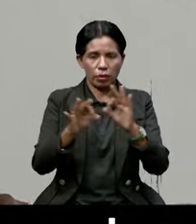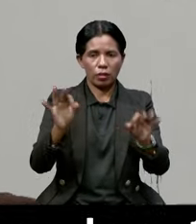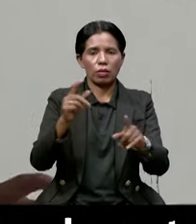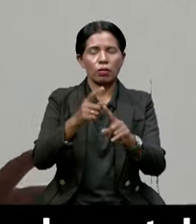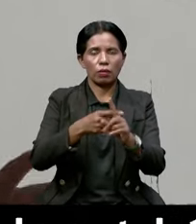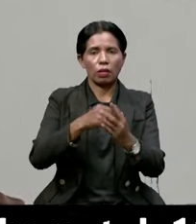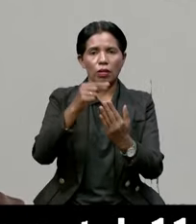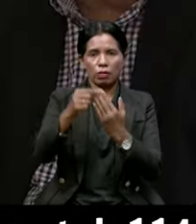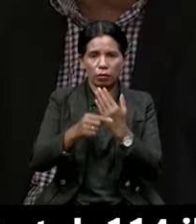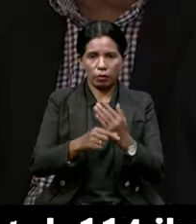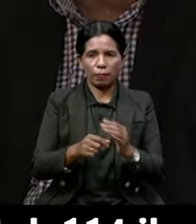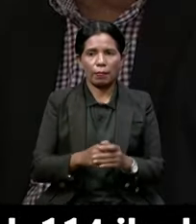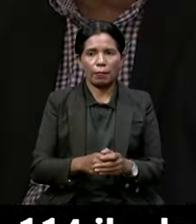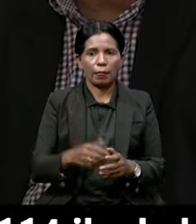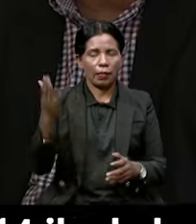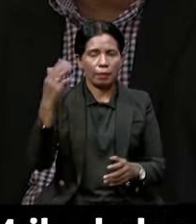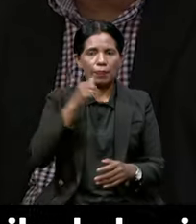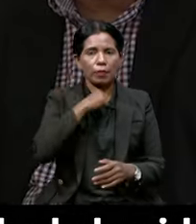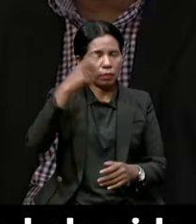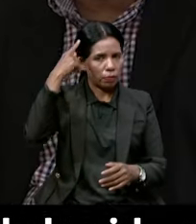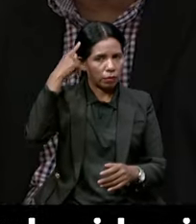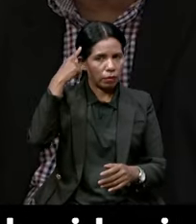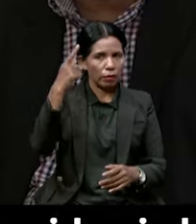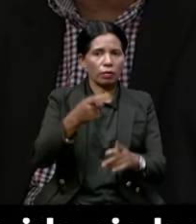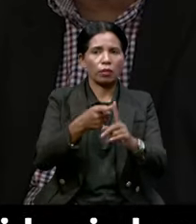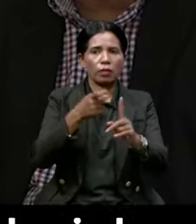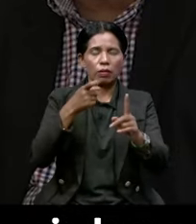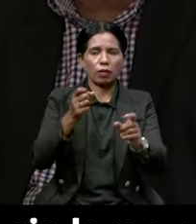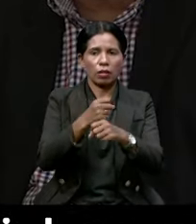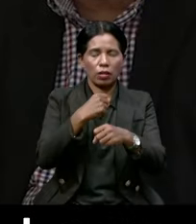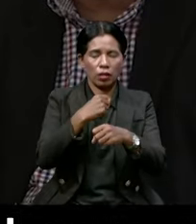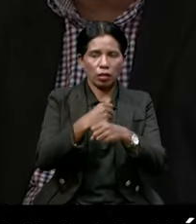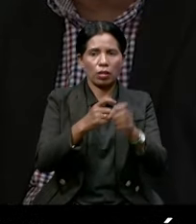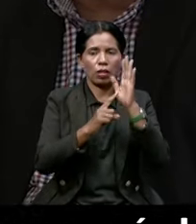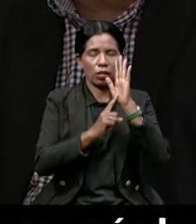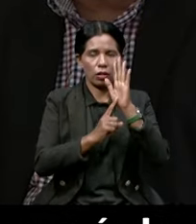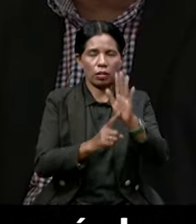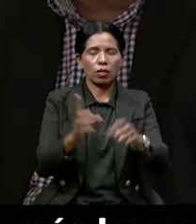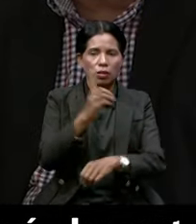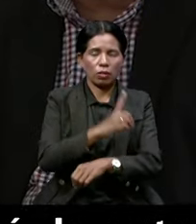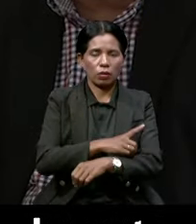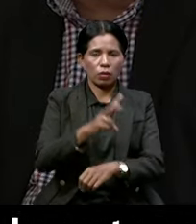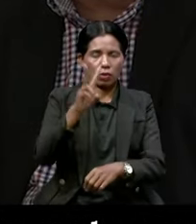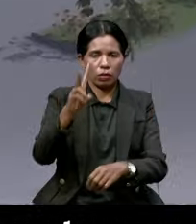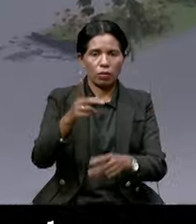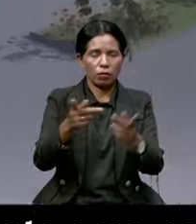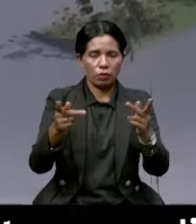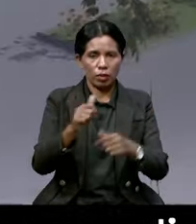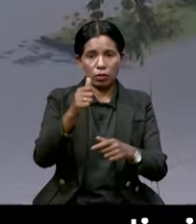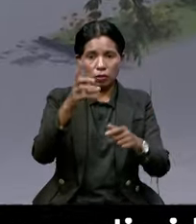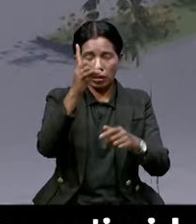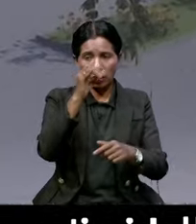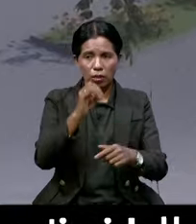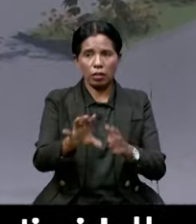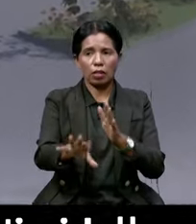nilara. Antes da delegação Papa Francisco do Vaticano halou na inspeção durante loron rua ba fatin sanulu yadili, nebese